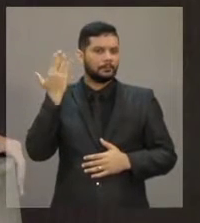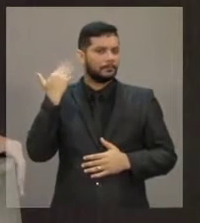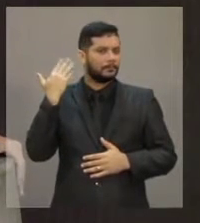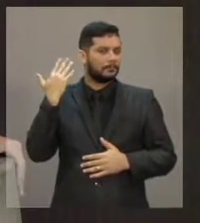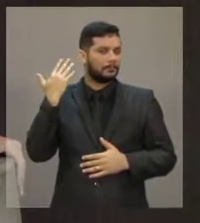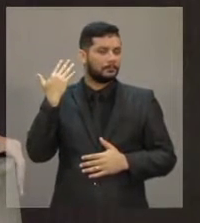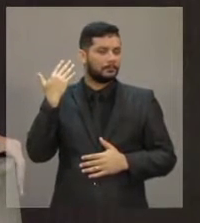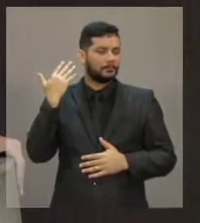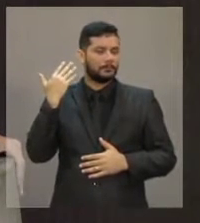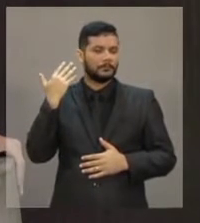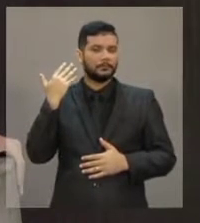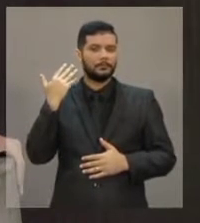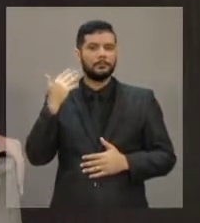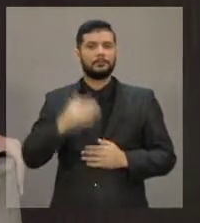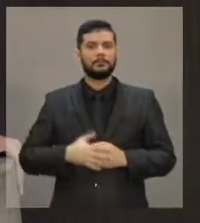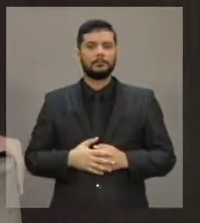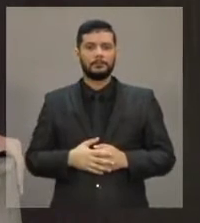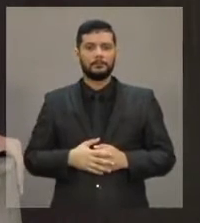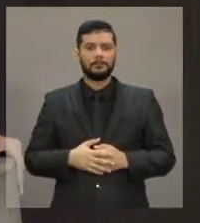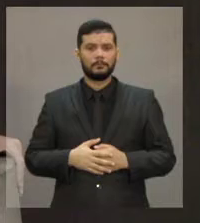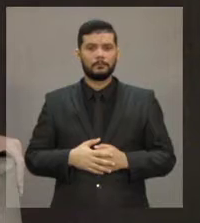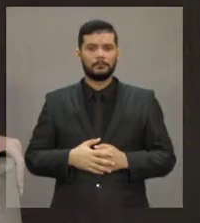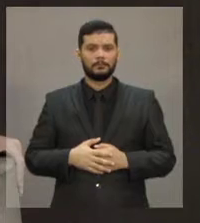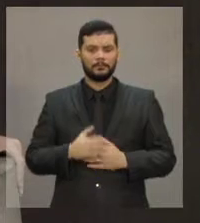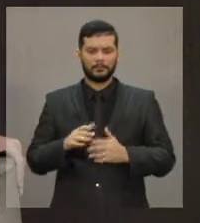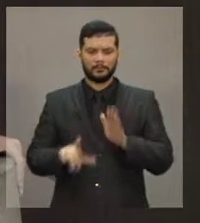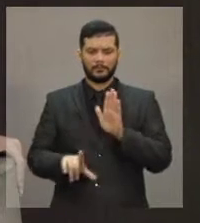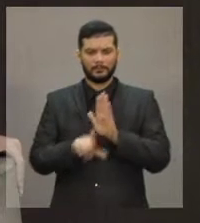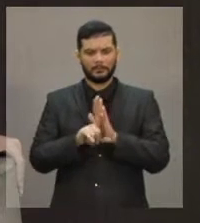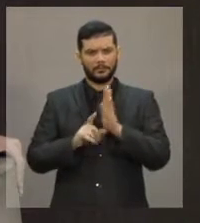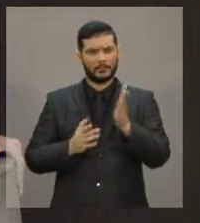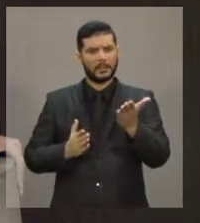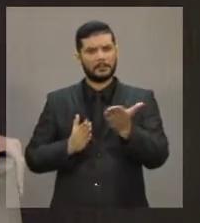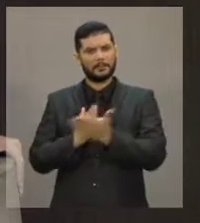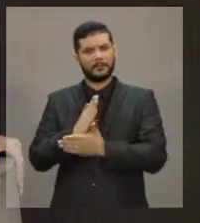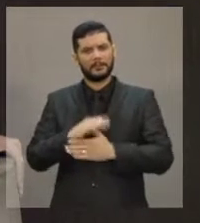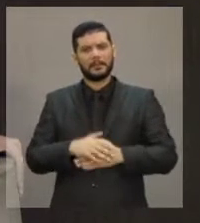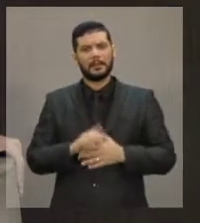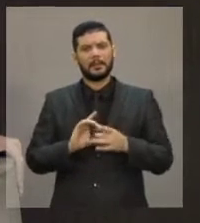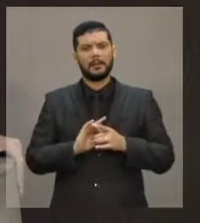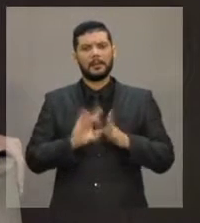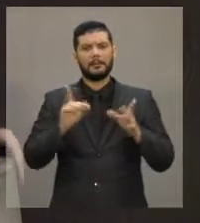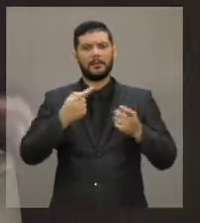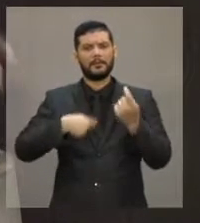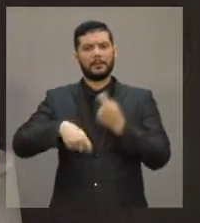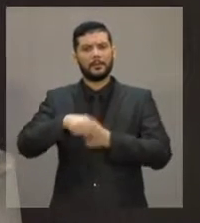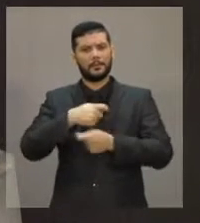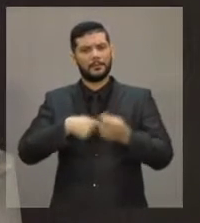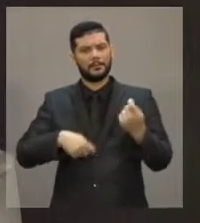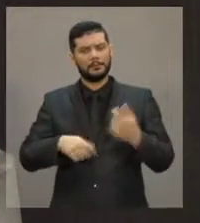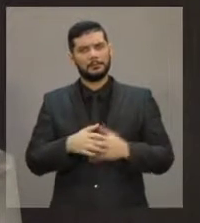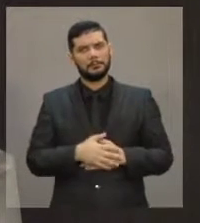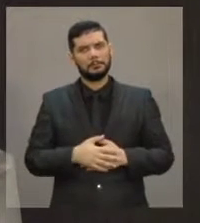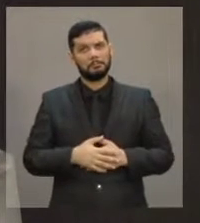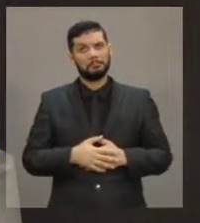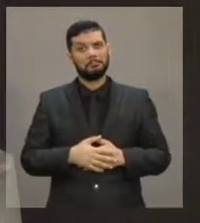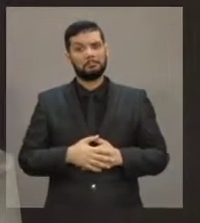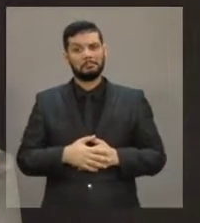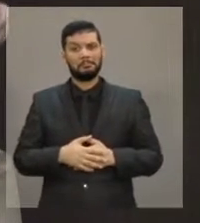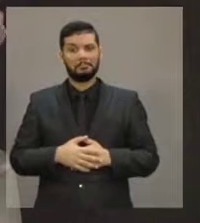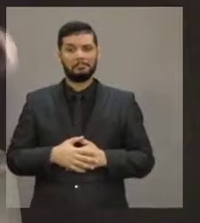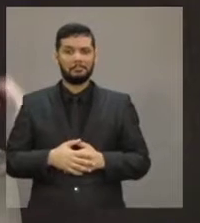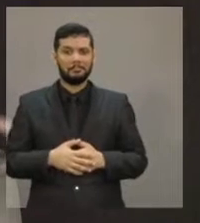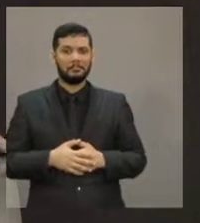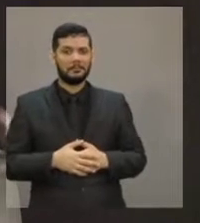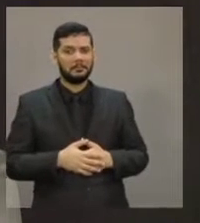Bolsonaro editou. Você sabe qual é uma das grandes ameaças às famílias brasileiras? E aqui eu utilizo o termo família na